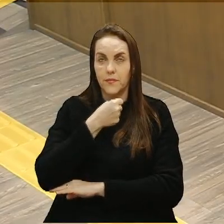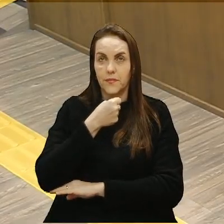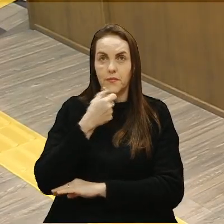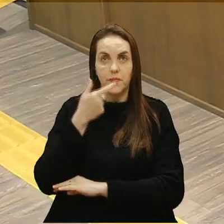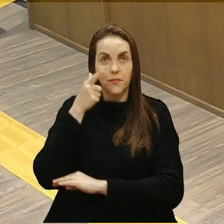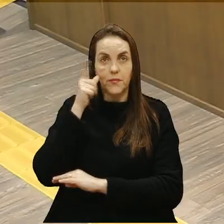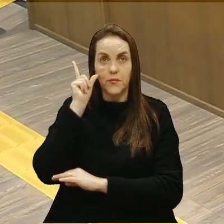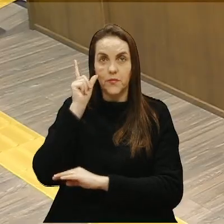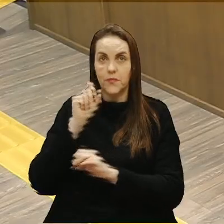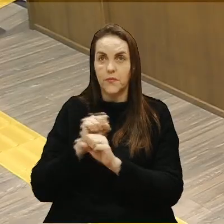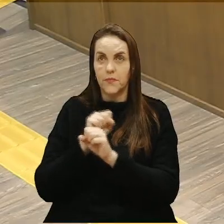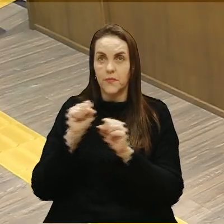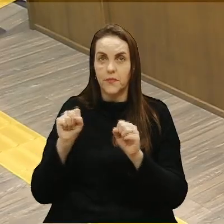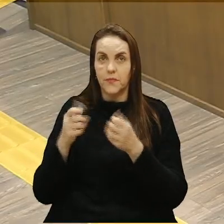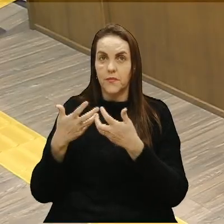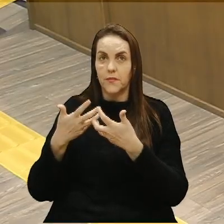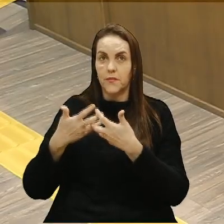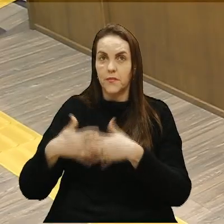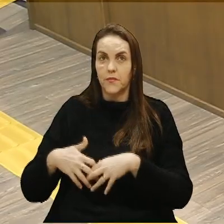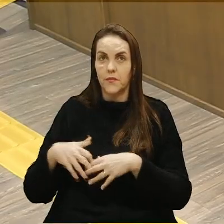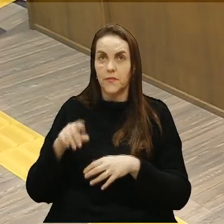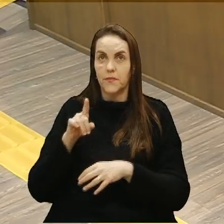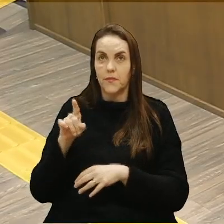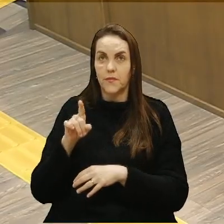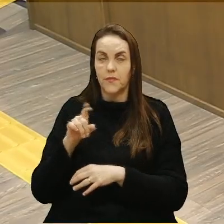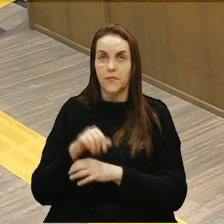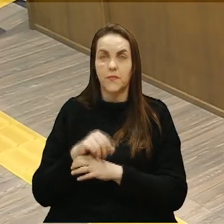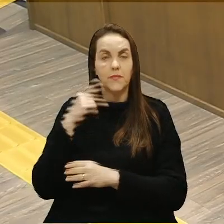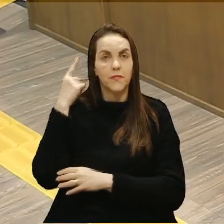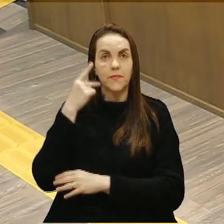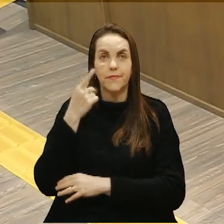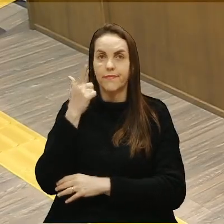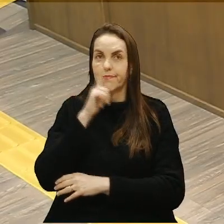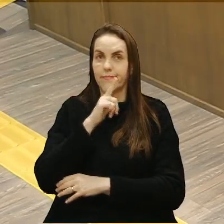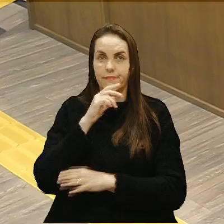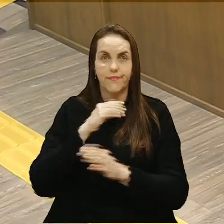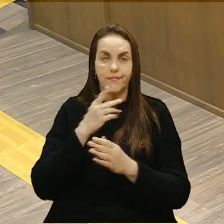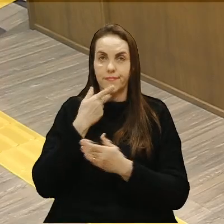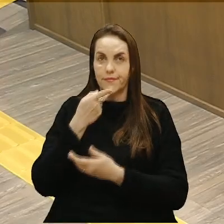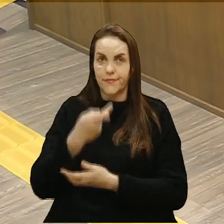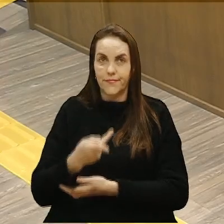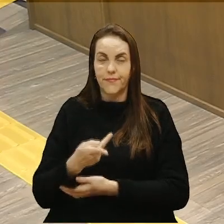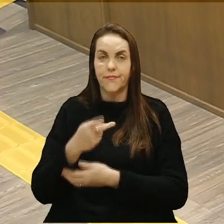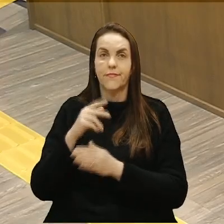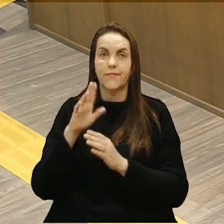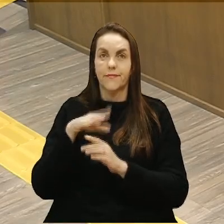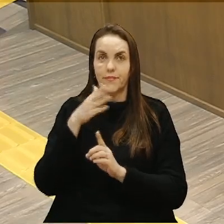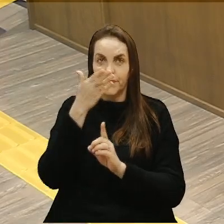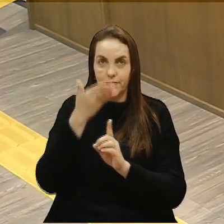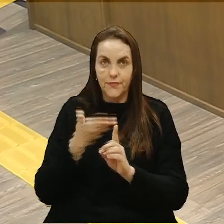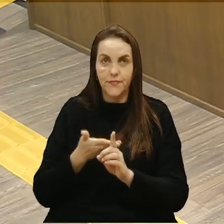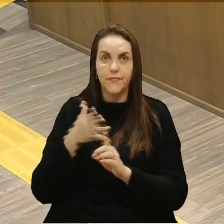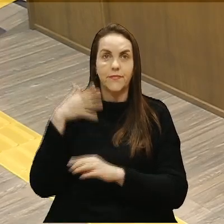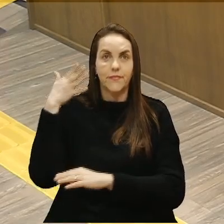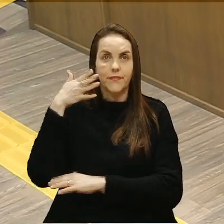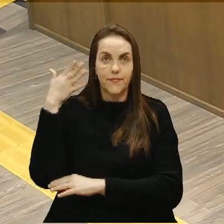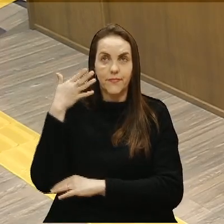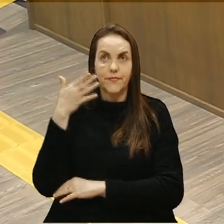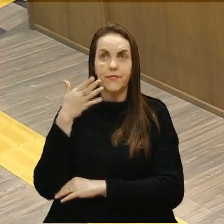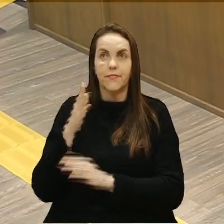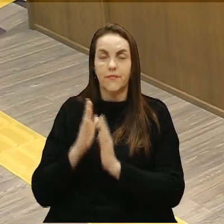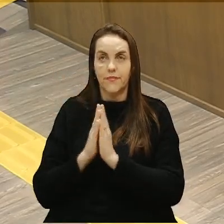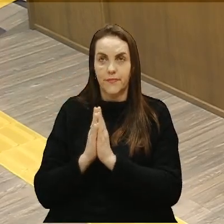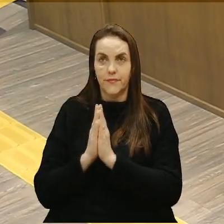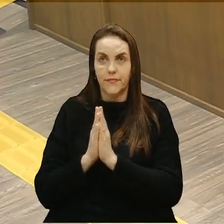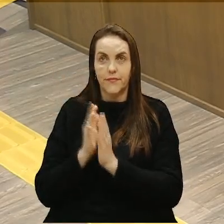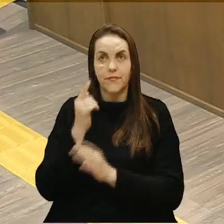pela manhã está sem funcionar, com os vereadores sem conseguir falar, com a nossa solenidade, com as nossas palestras. Então, por obséquio, se nós